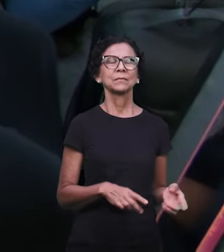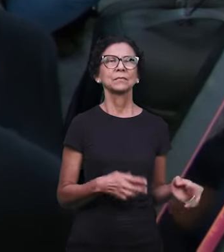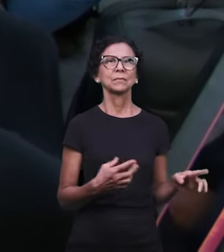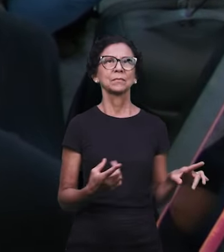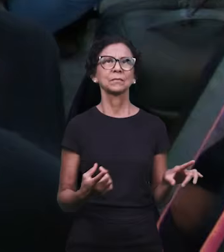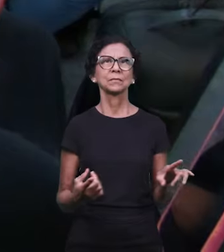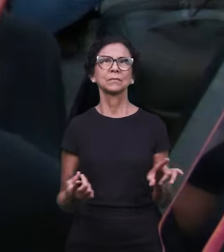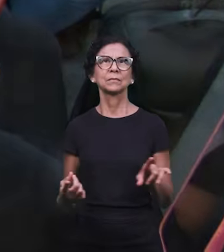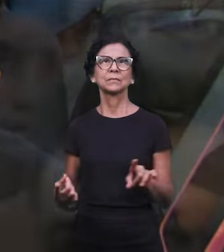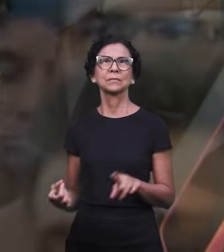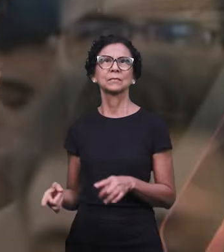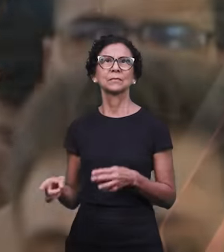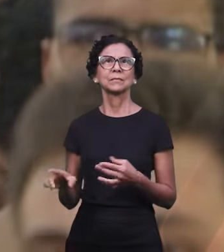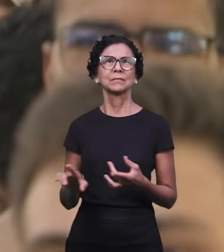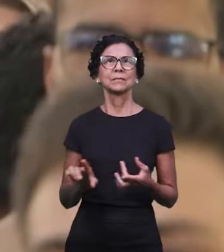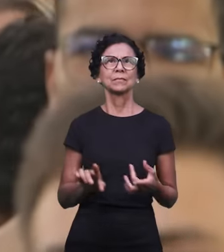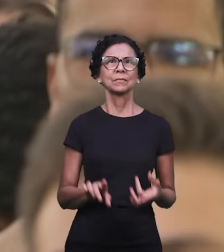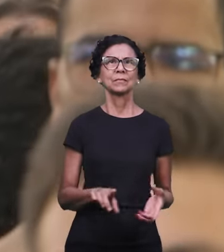Peregrino